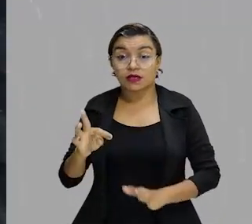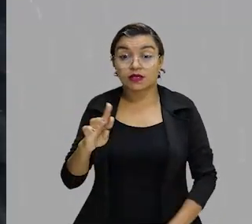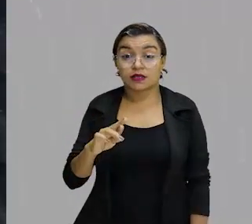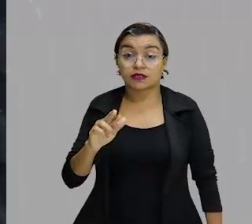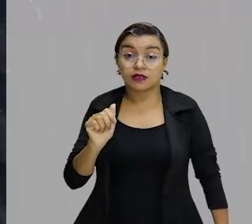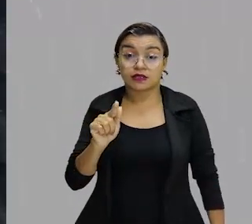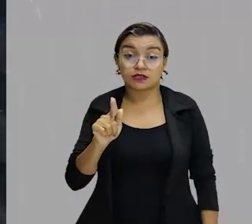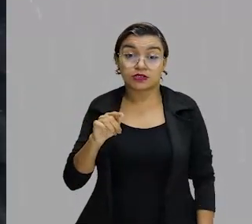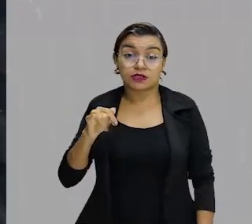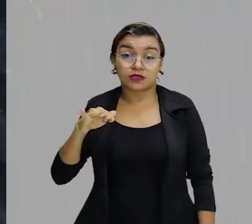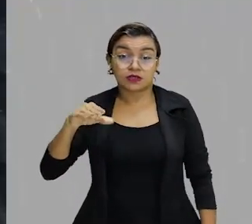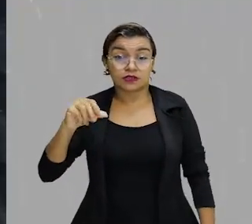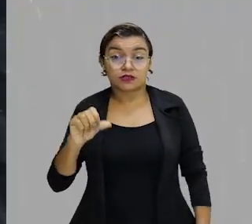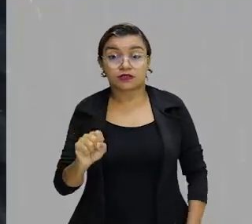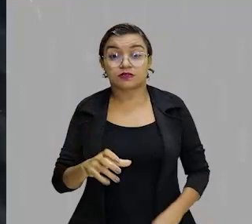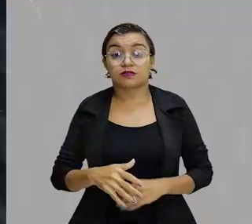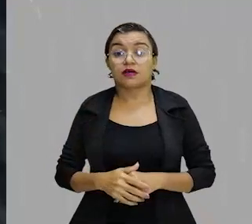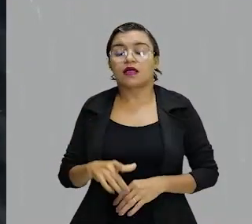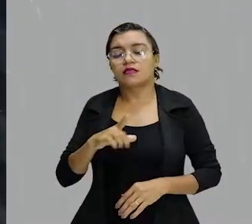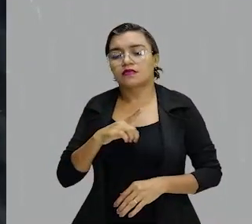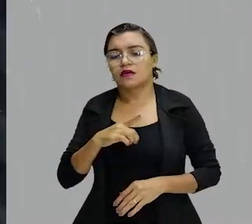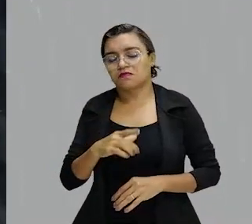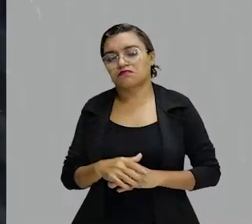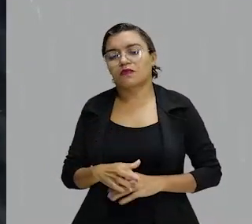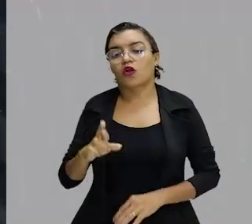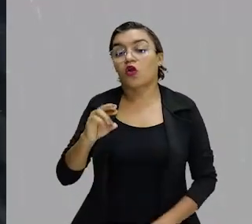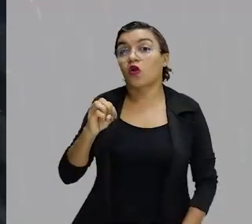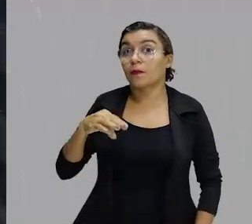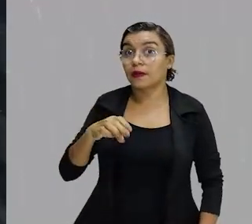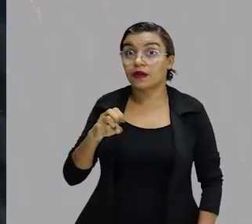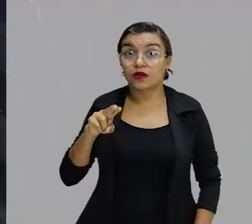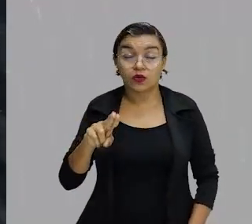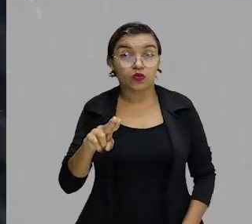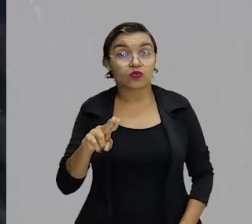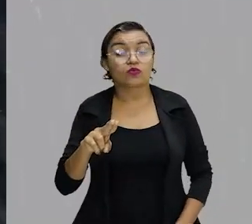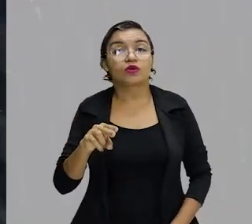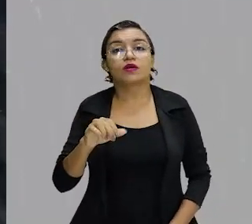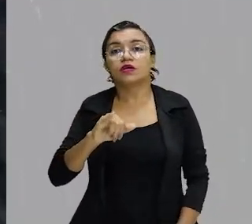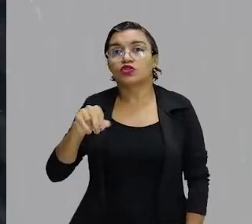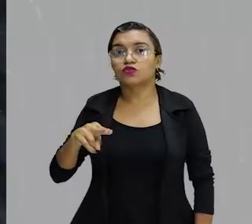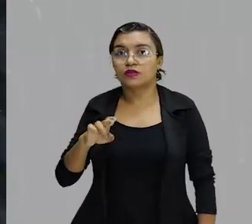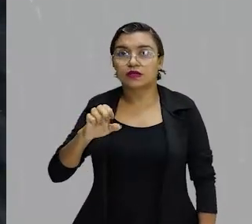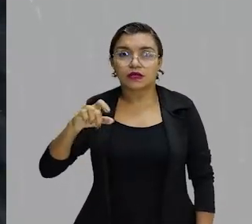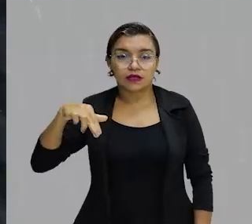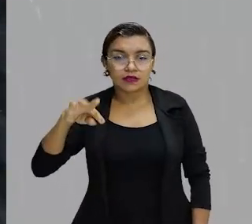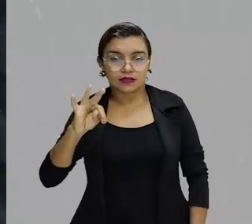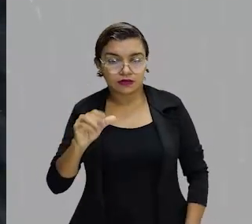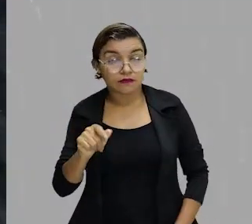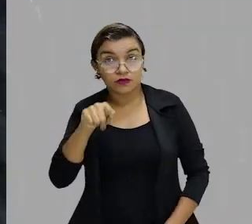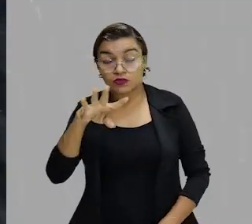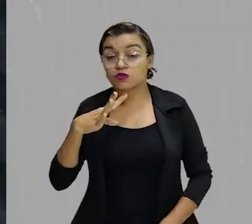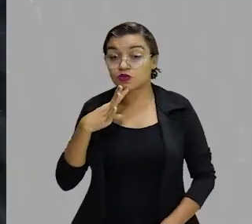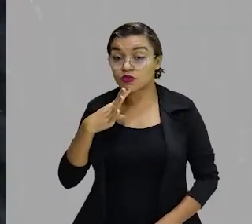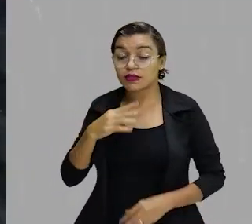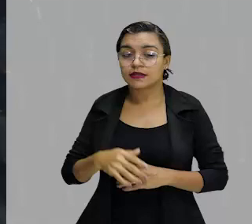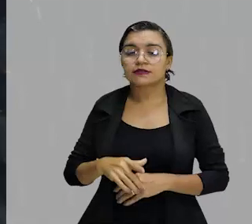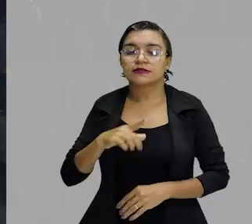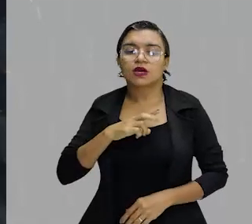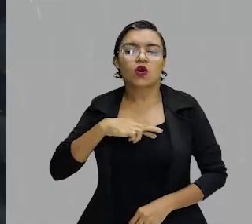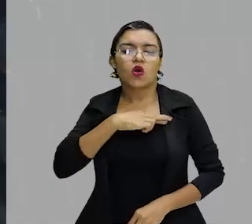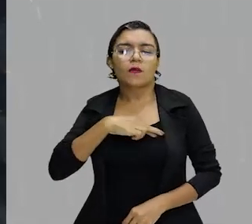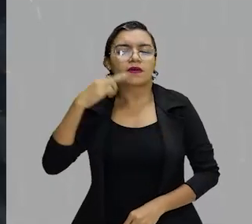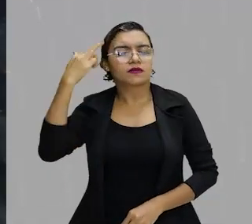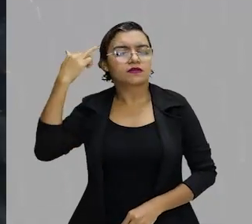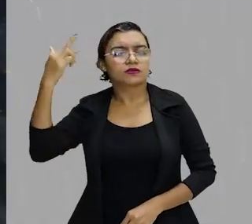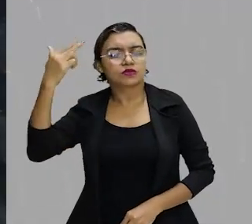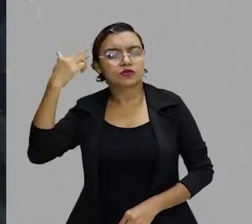final têm algum tipo de morte. Tá? Romeu e Julieta, por exemplo, com certeza vocês conhecem. E os romances históricos, como Henrique